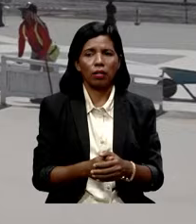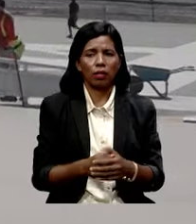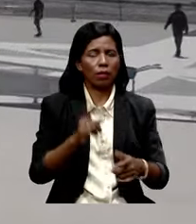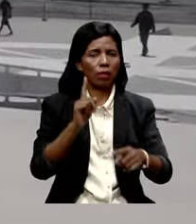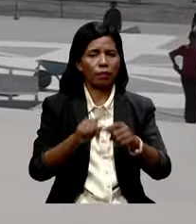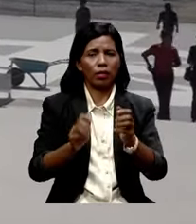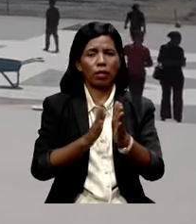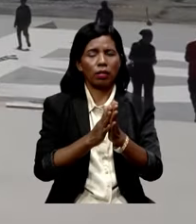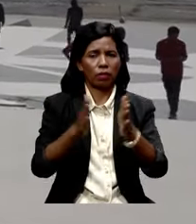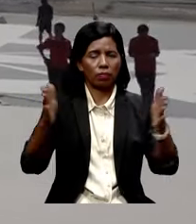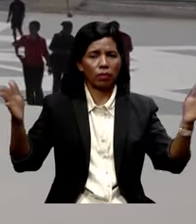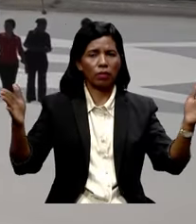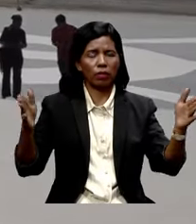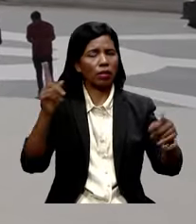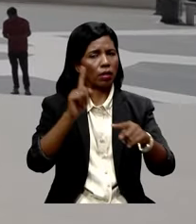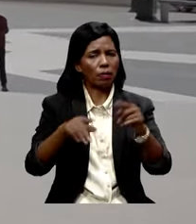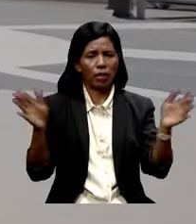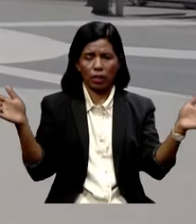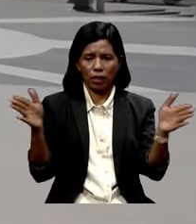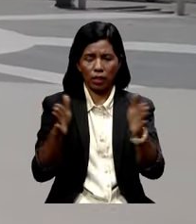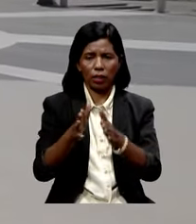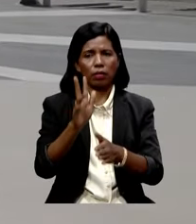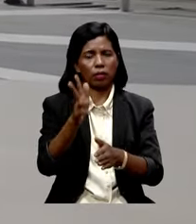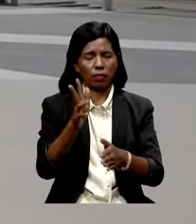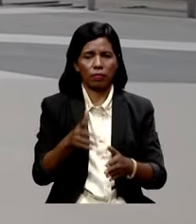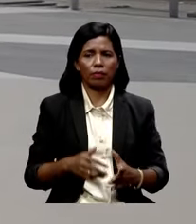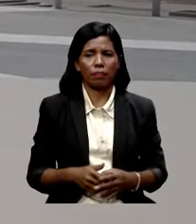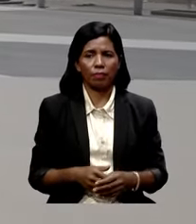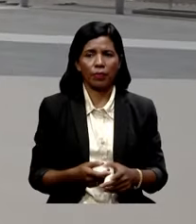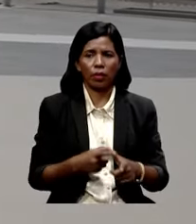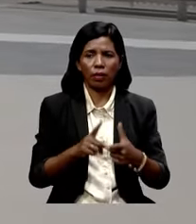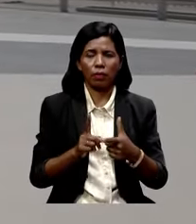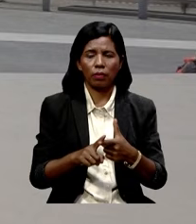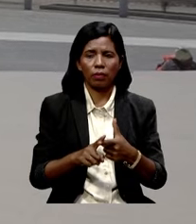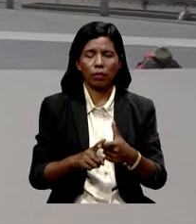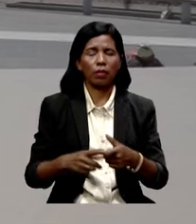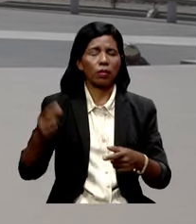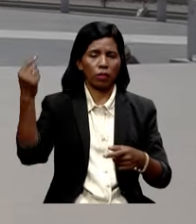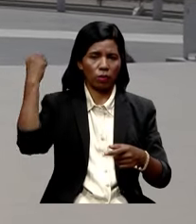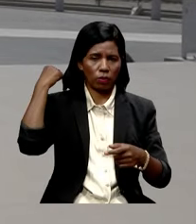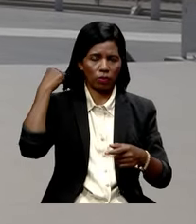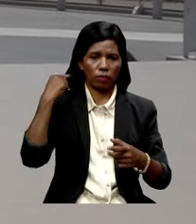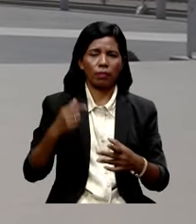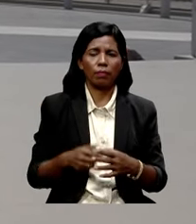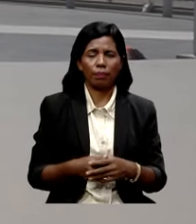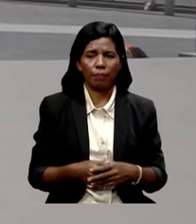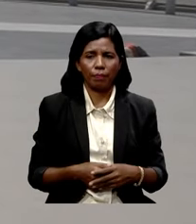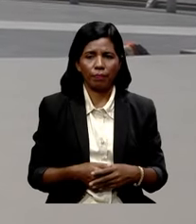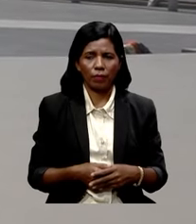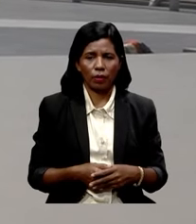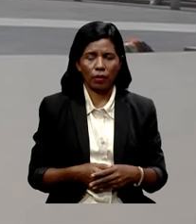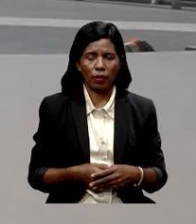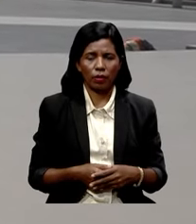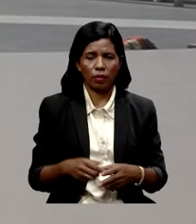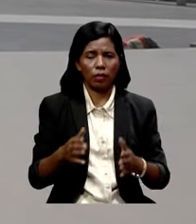liu, la belle kik liu 30. E depois ninha kotuk. Ninha naro,